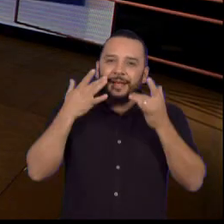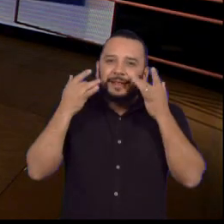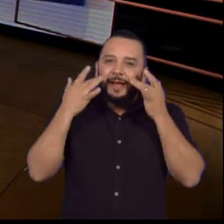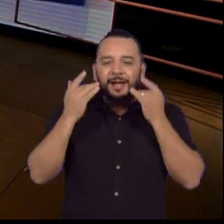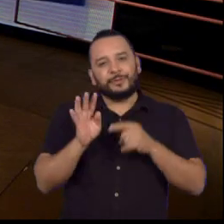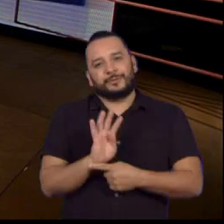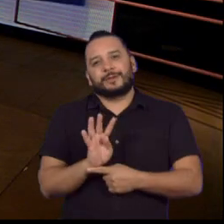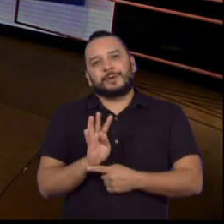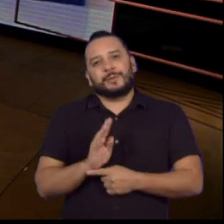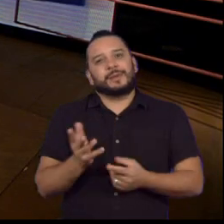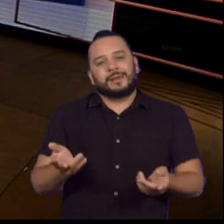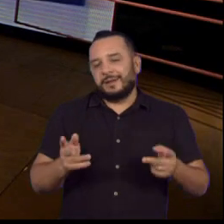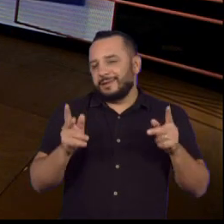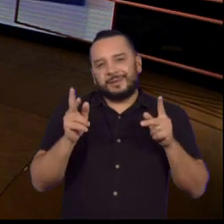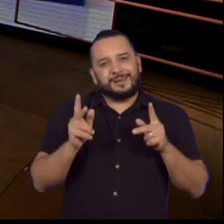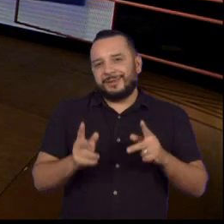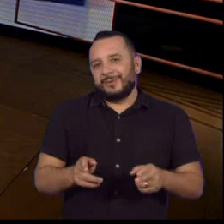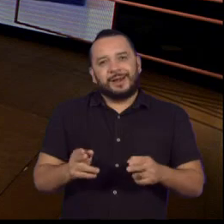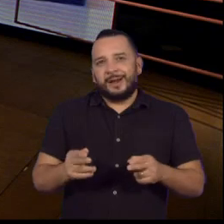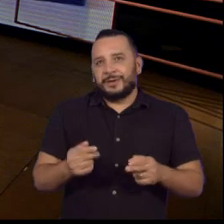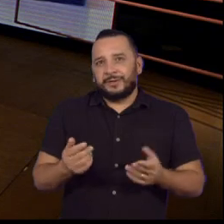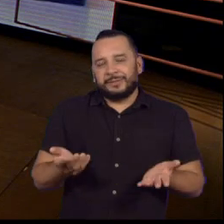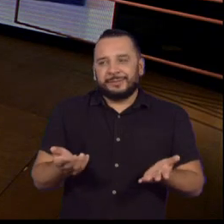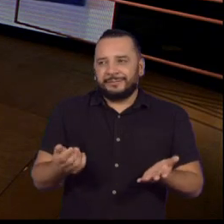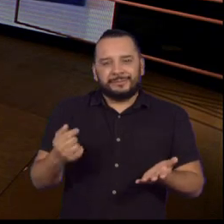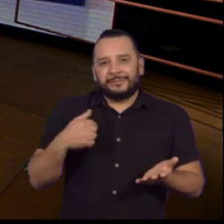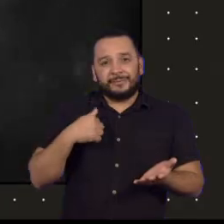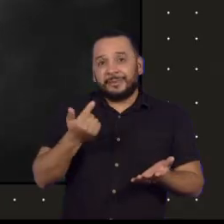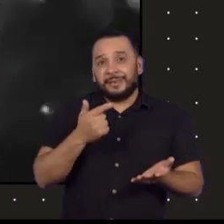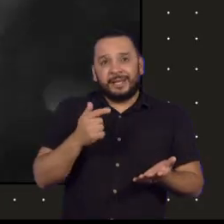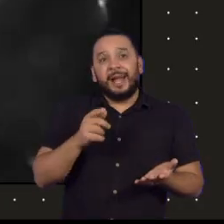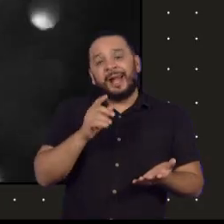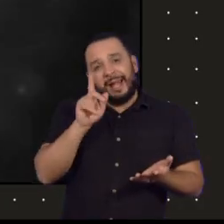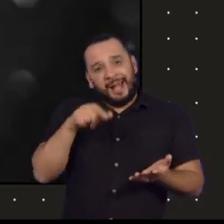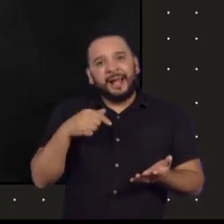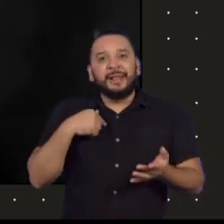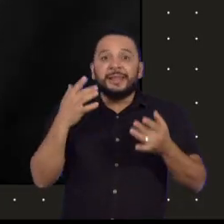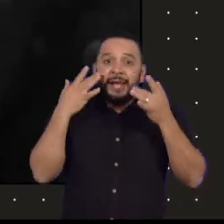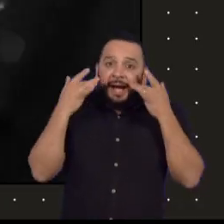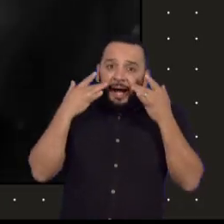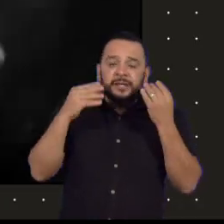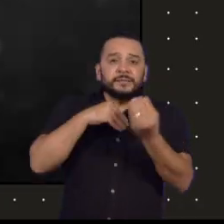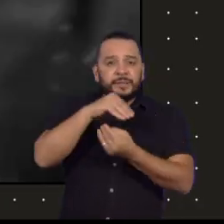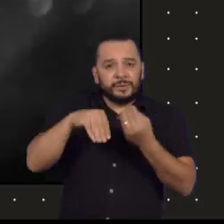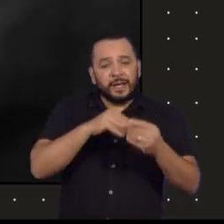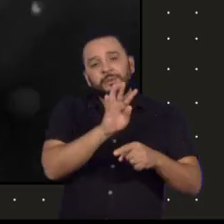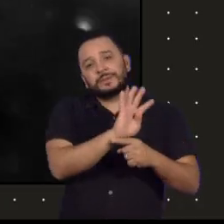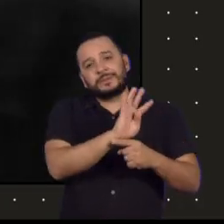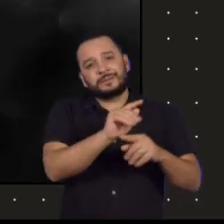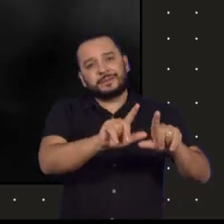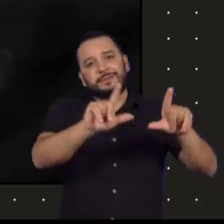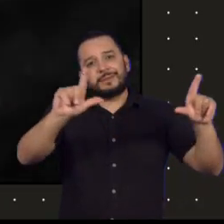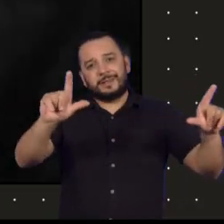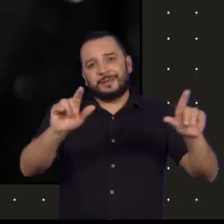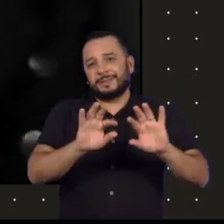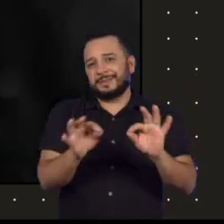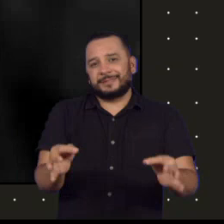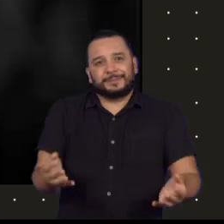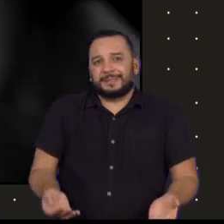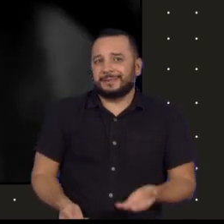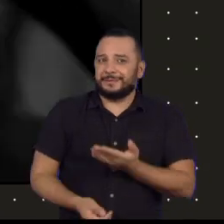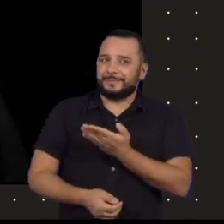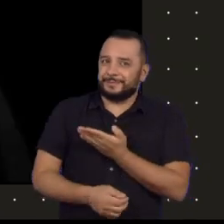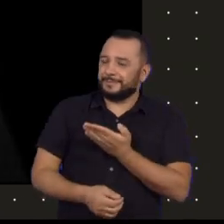Teatro-filme é exatamente o que o nome quer dizer. Não tem nada de híbrido. Tem de teatro e tem de cinema. Simples assim.